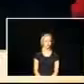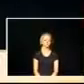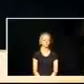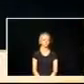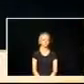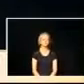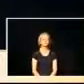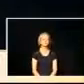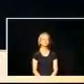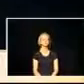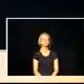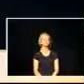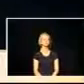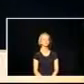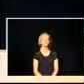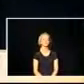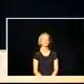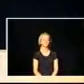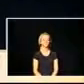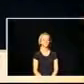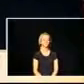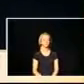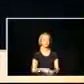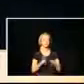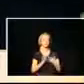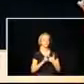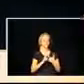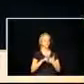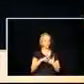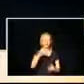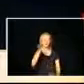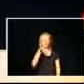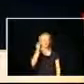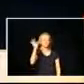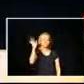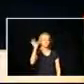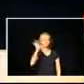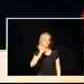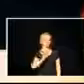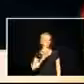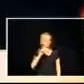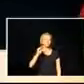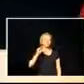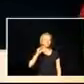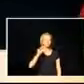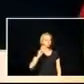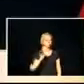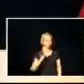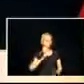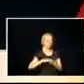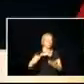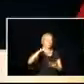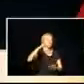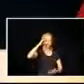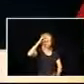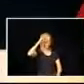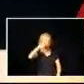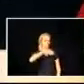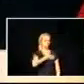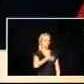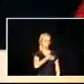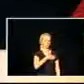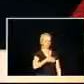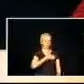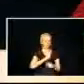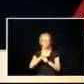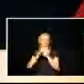perdas inflacionárias. Nós precisamos ter um compromisso com esses servidores, não somente a revisão anual,